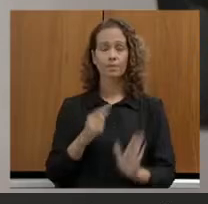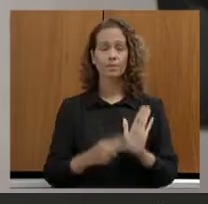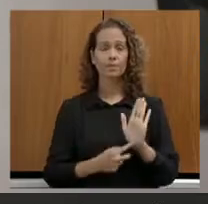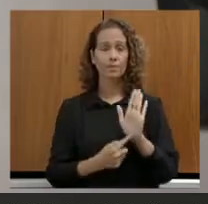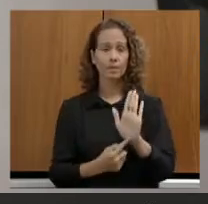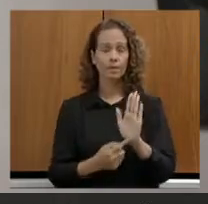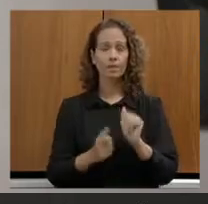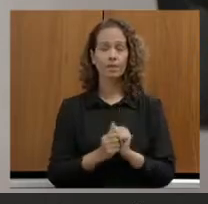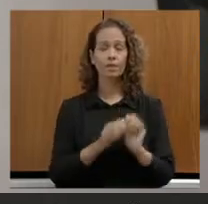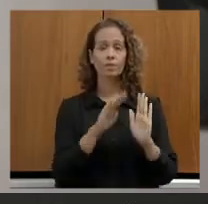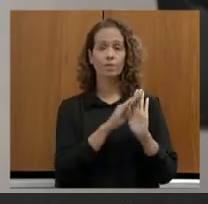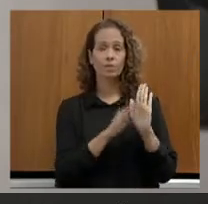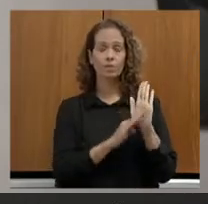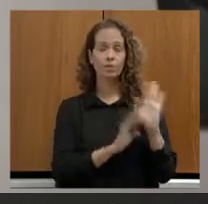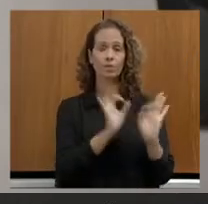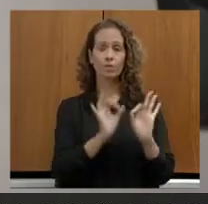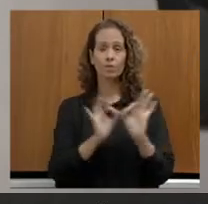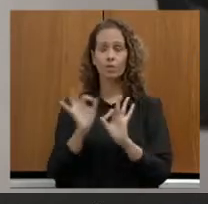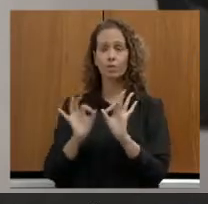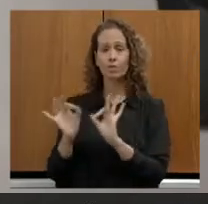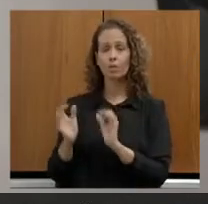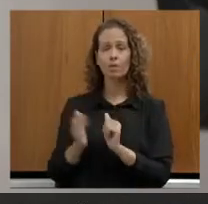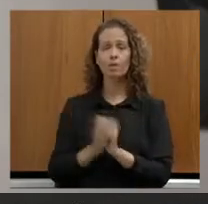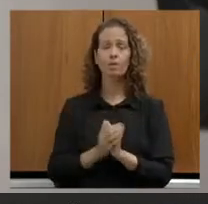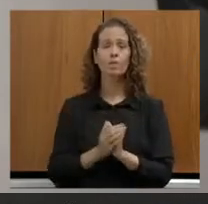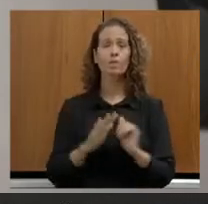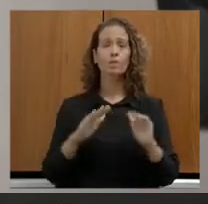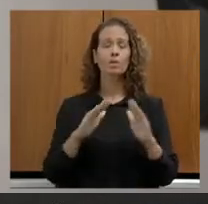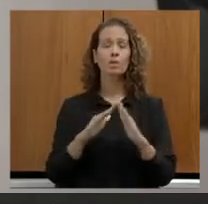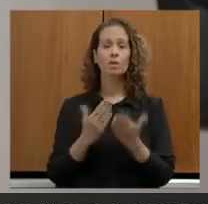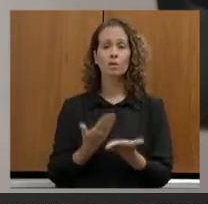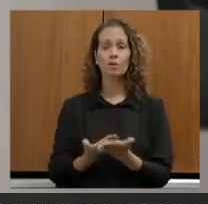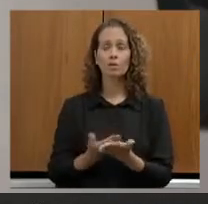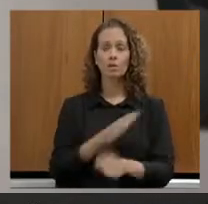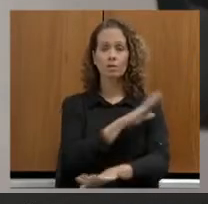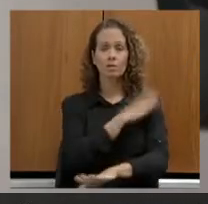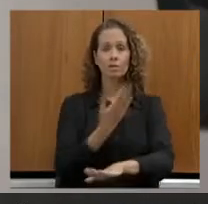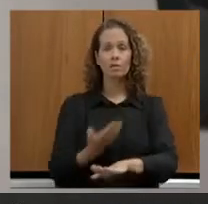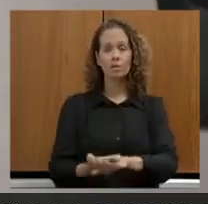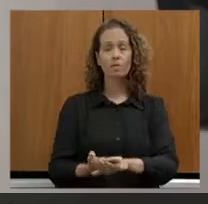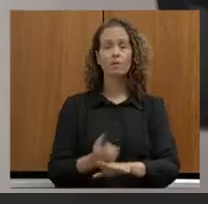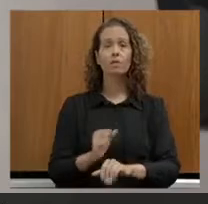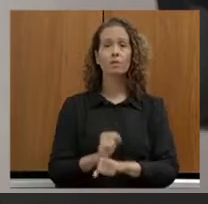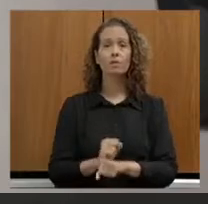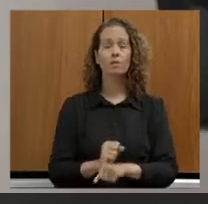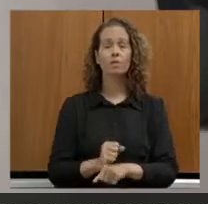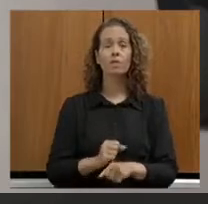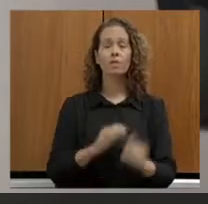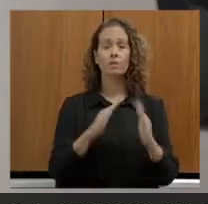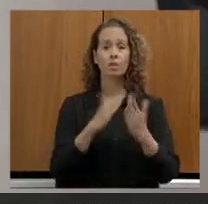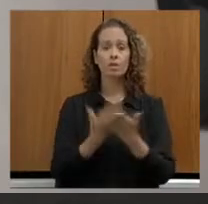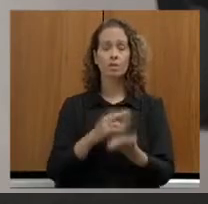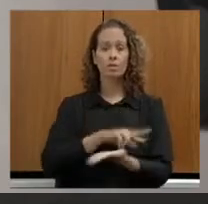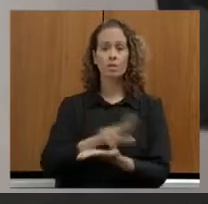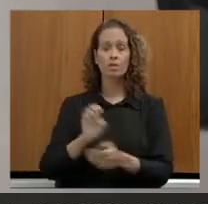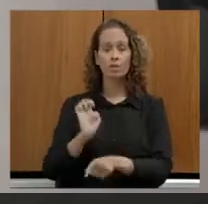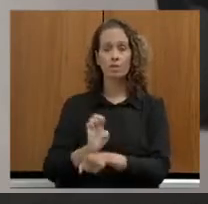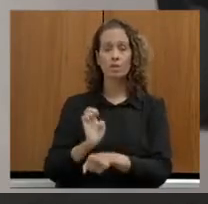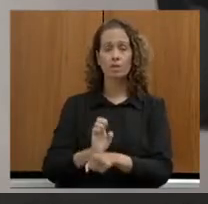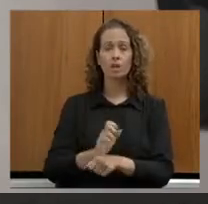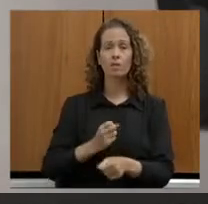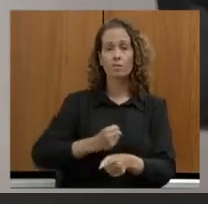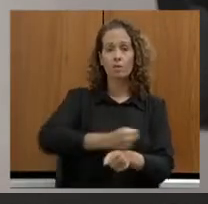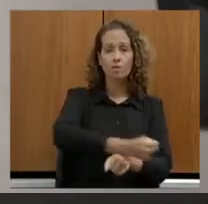apresentado o cronograma de implementação da escola educação integral nas escolas estaduais quilombolas do Estado visando proporcionar